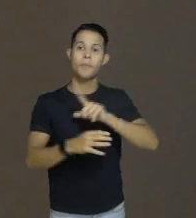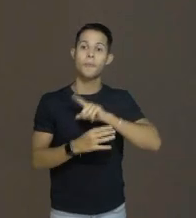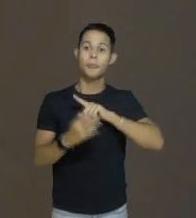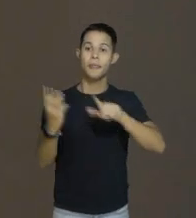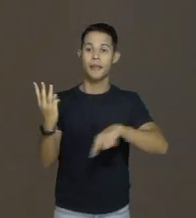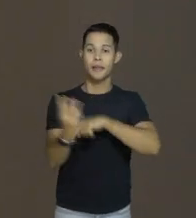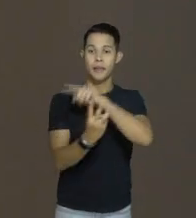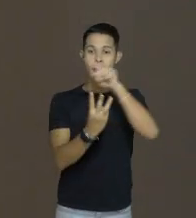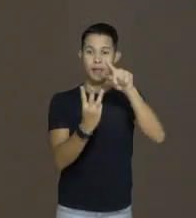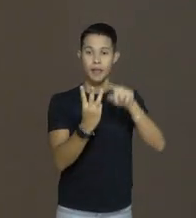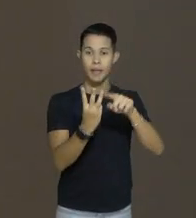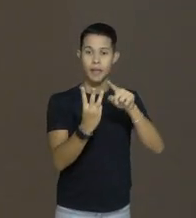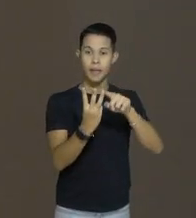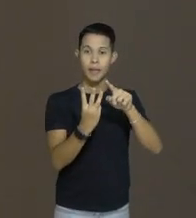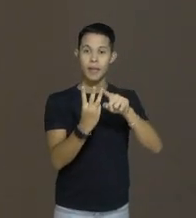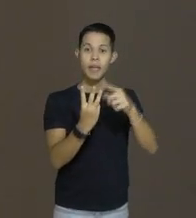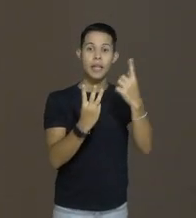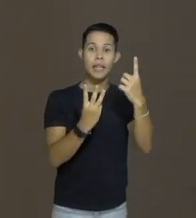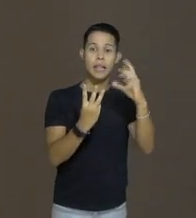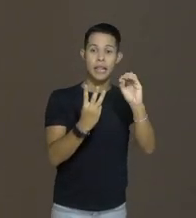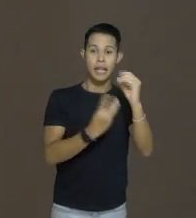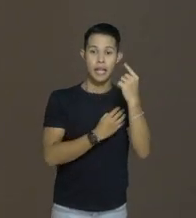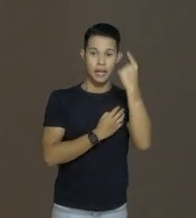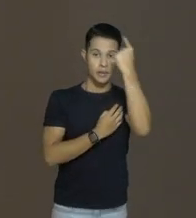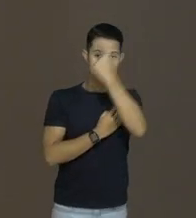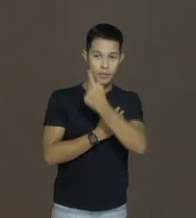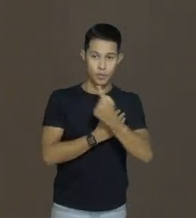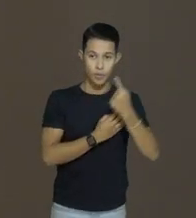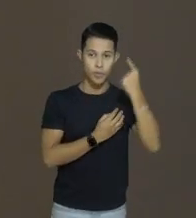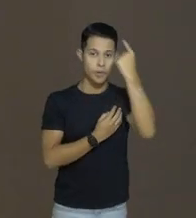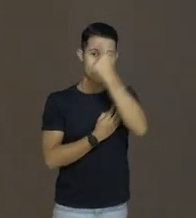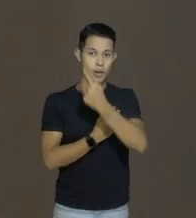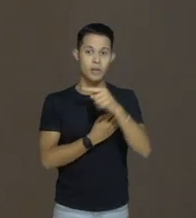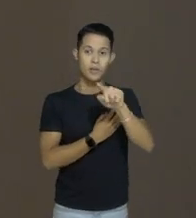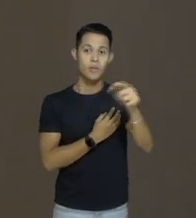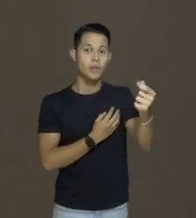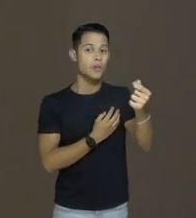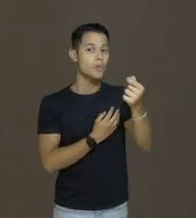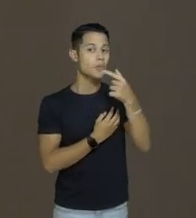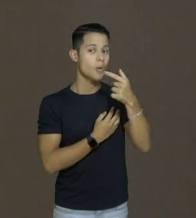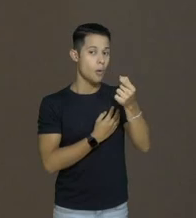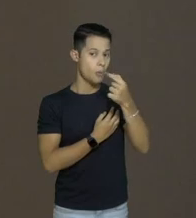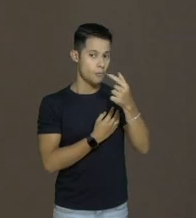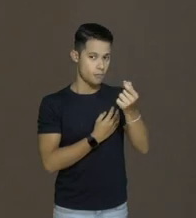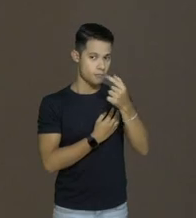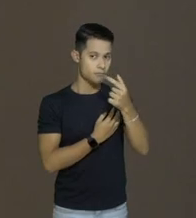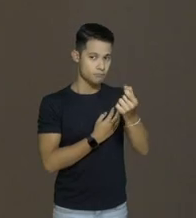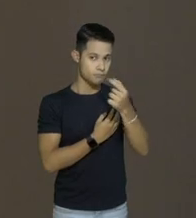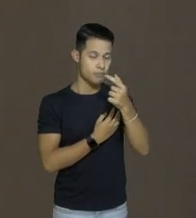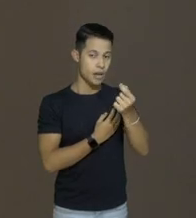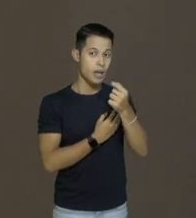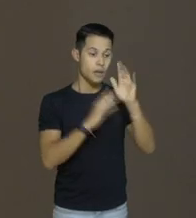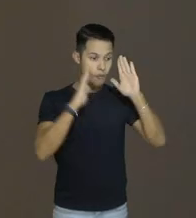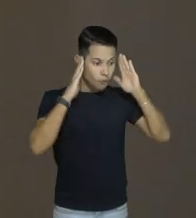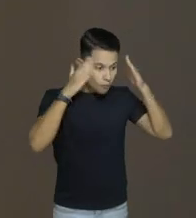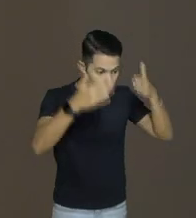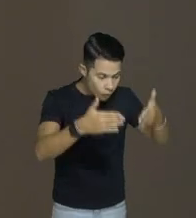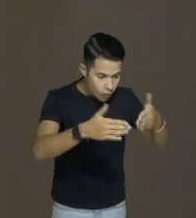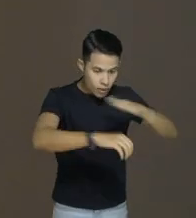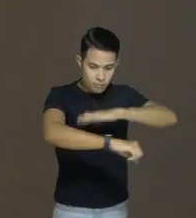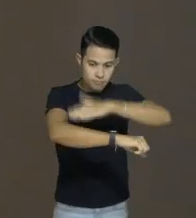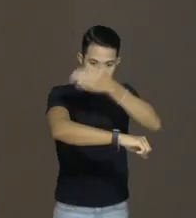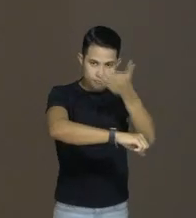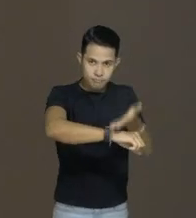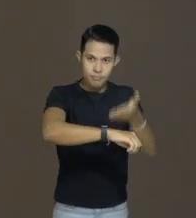o metilfenidato de 10 horas, você toma de manhã e a criança fica o dia inteiro concentrada. E